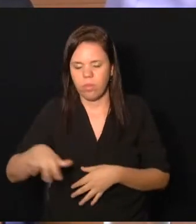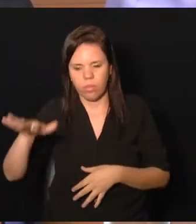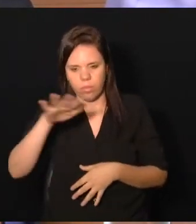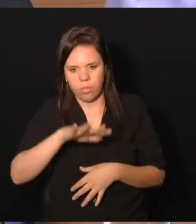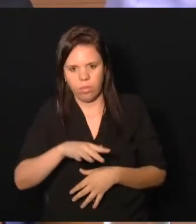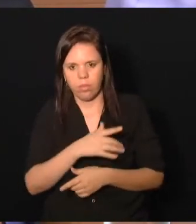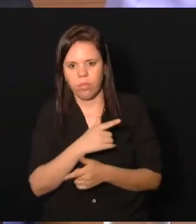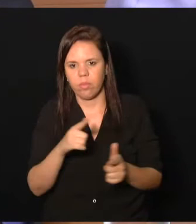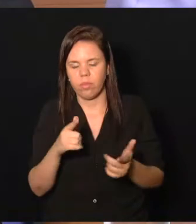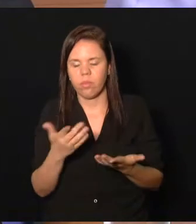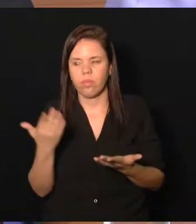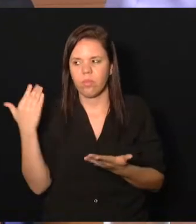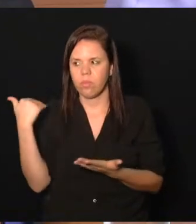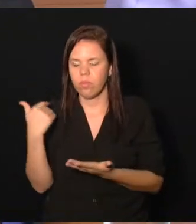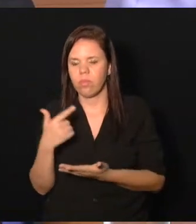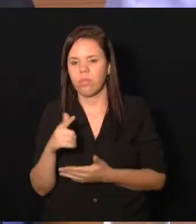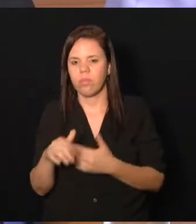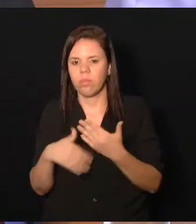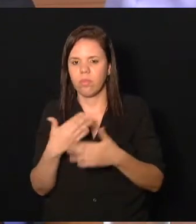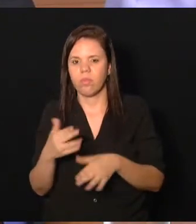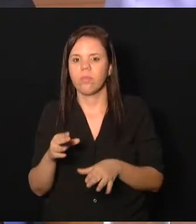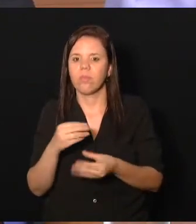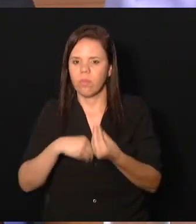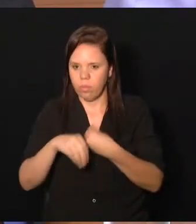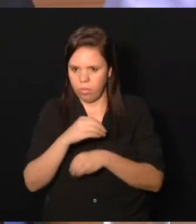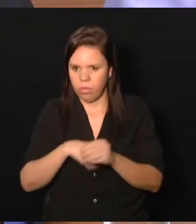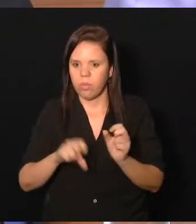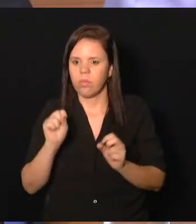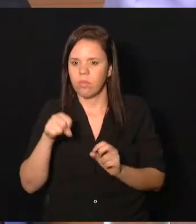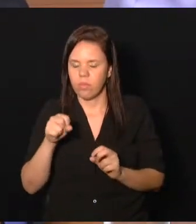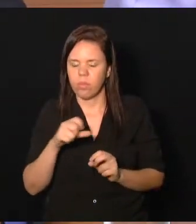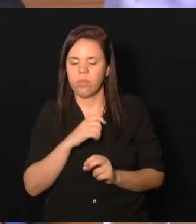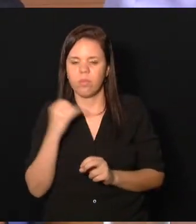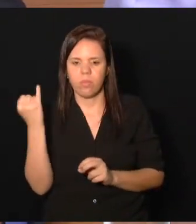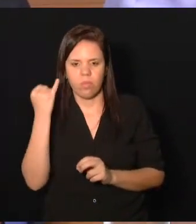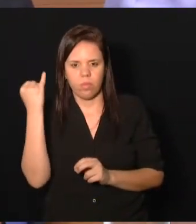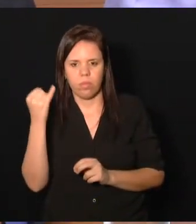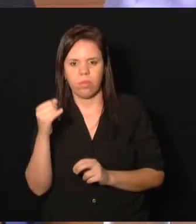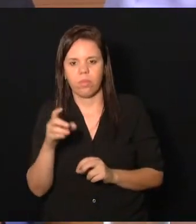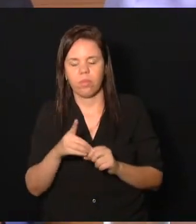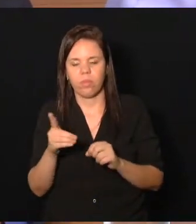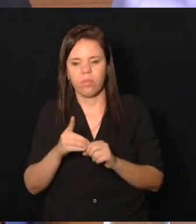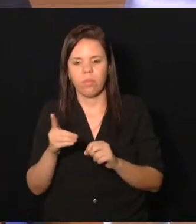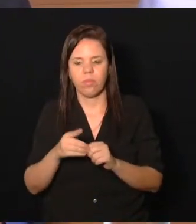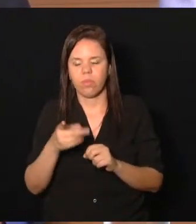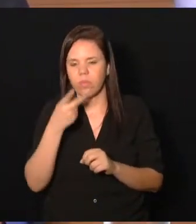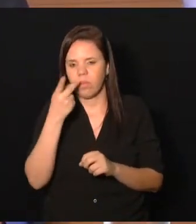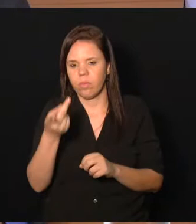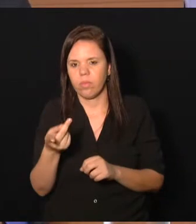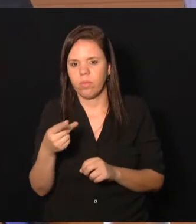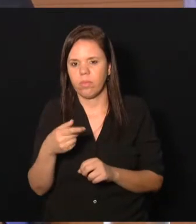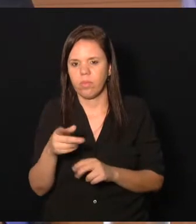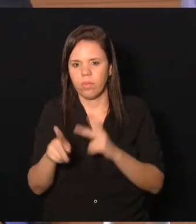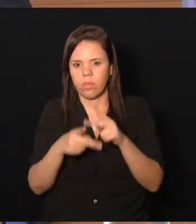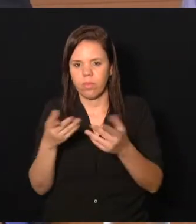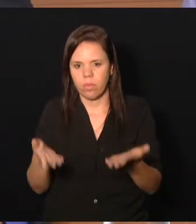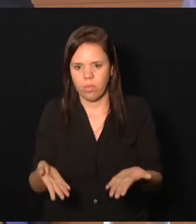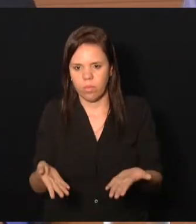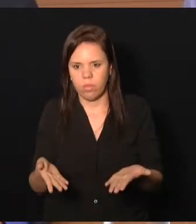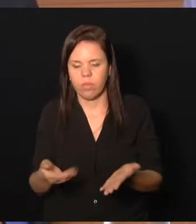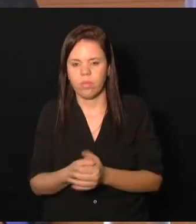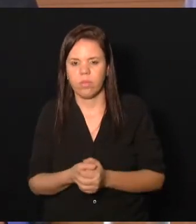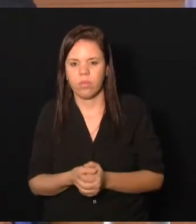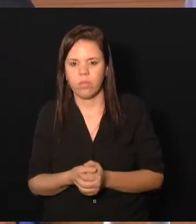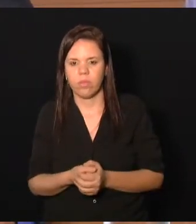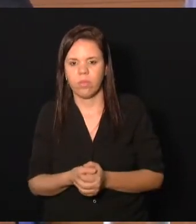existe uma hegemonia. Mas é importante, que nem o doutor frisou, que esses homens aqui